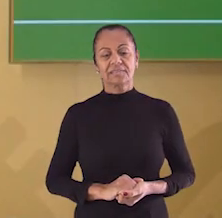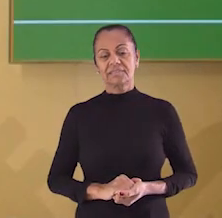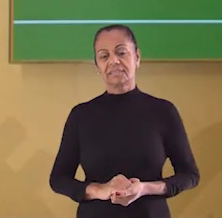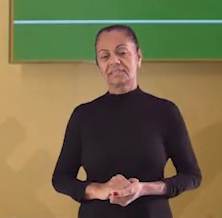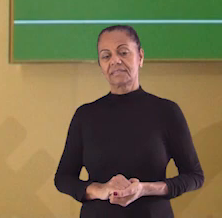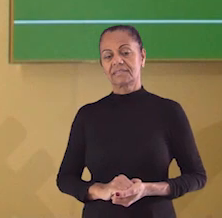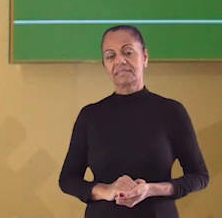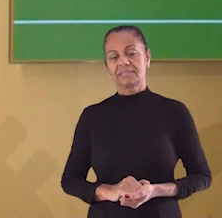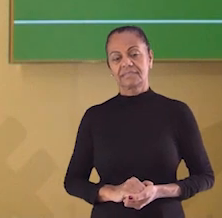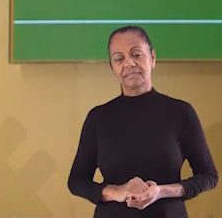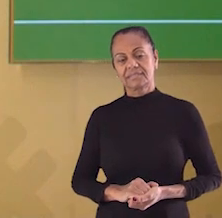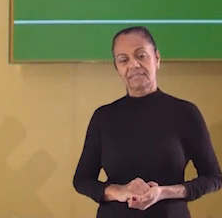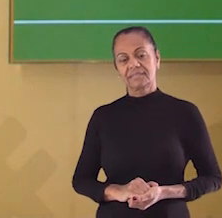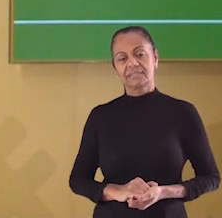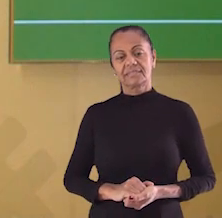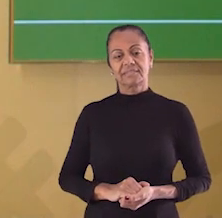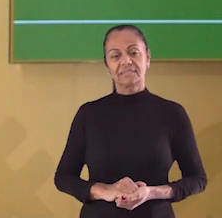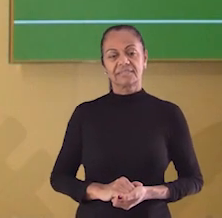E olha aqui, ó.